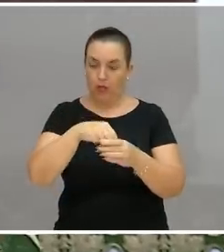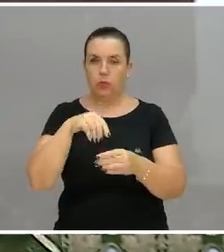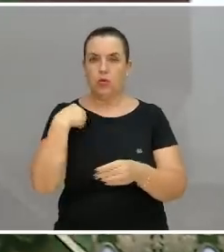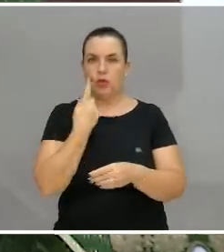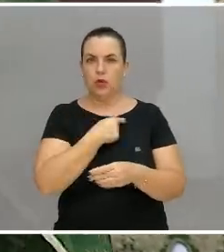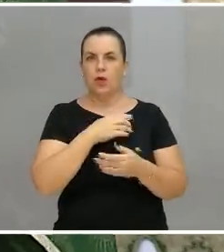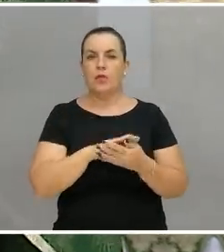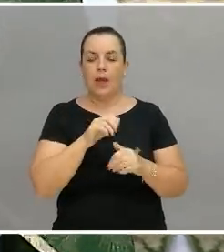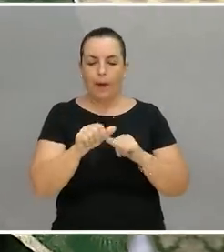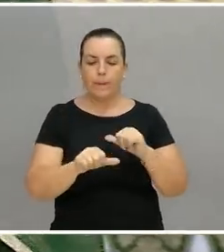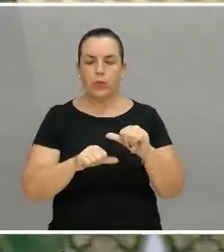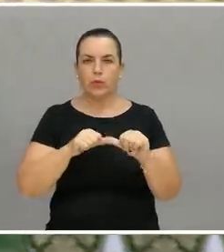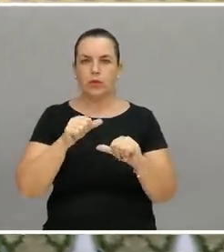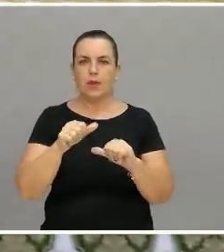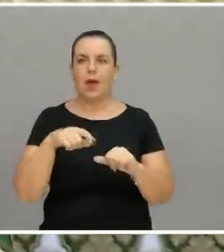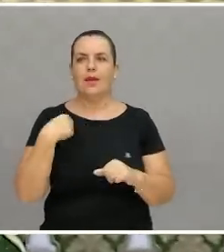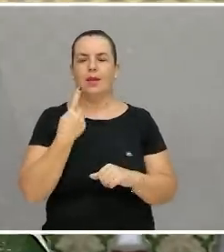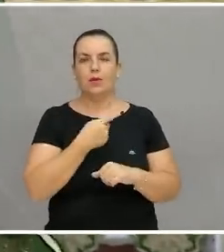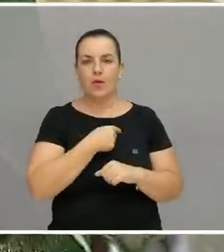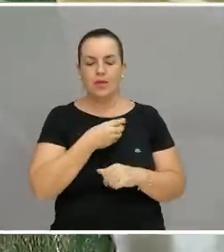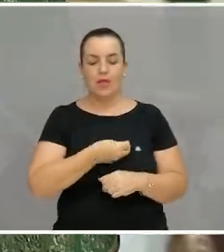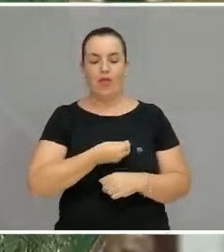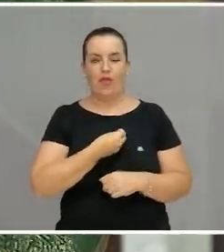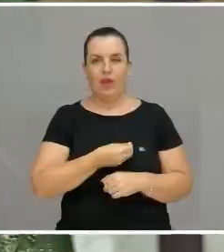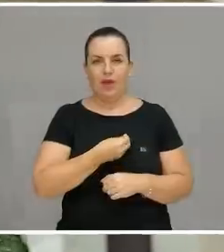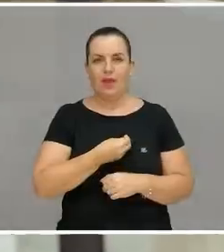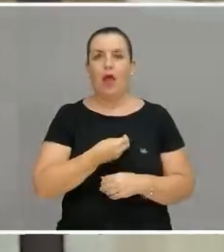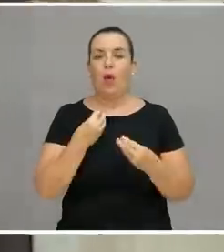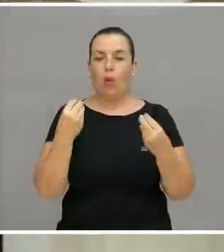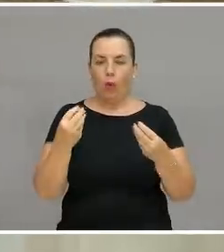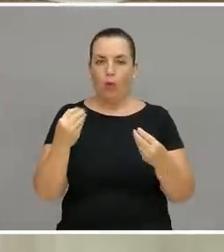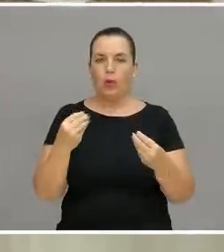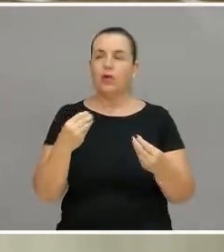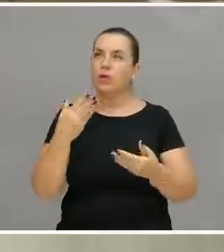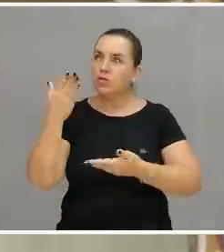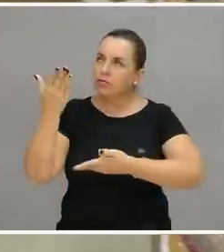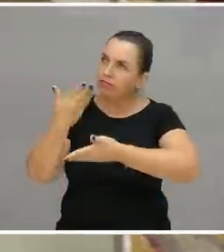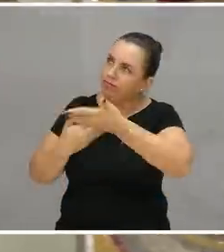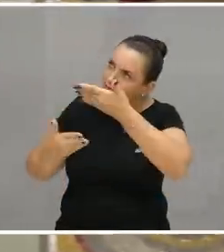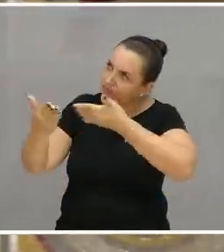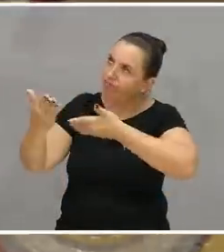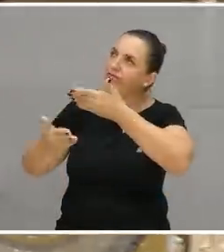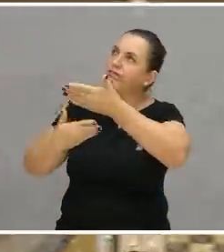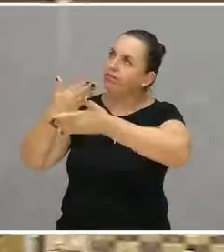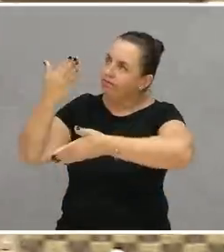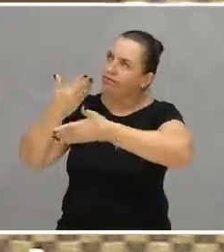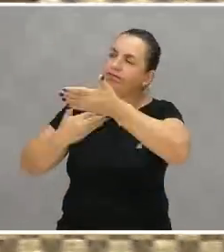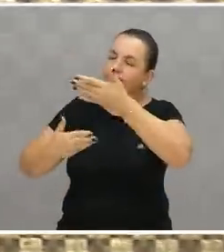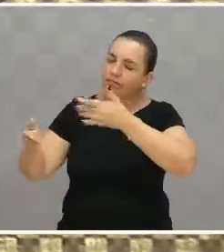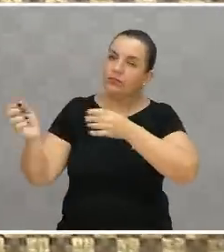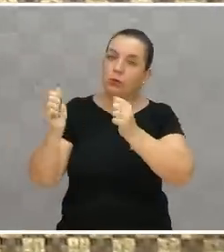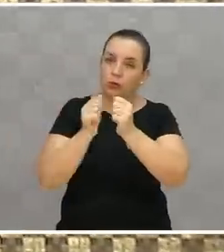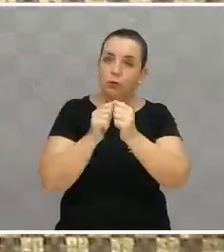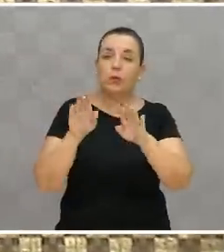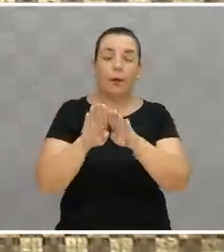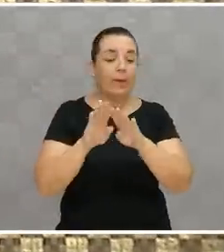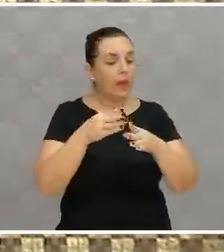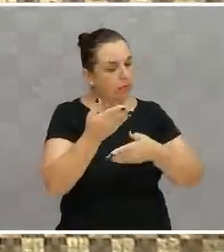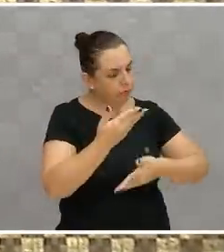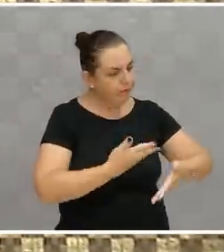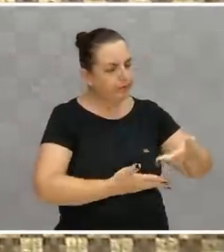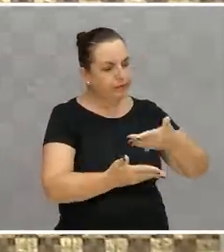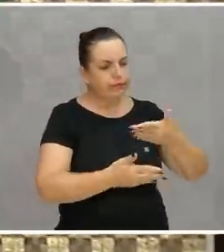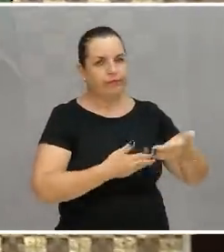nossas relações, para mudar a nossa relação com Deus, para mudar a nossa relação com o próximo. Um